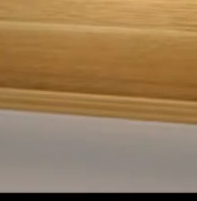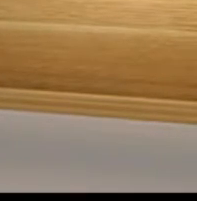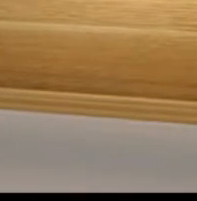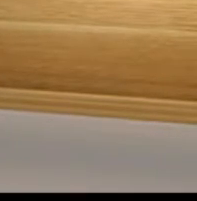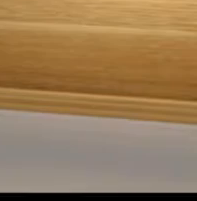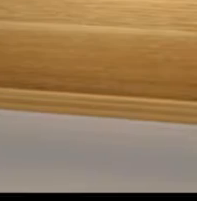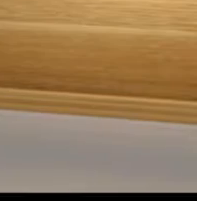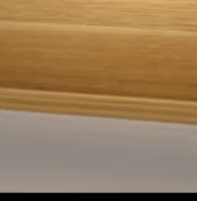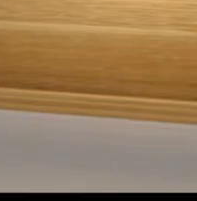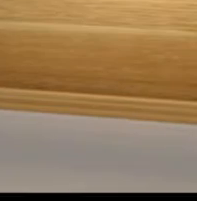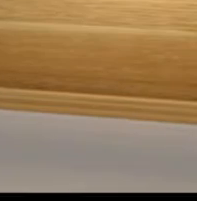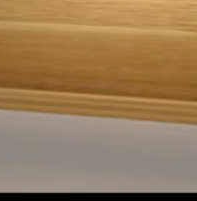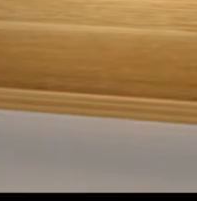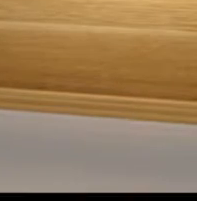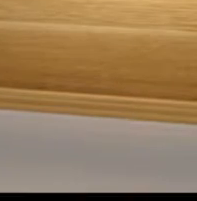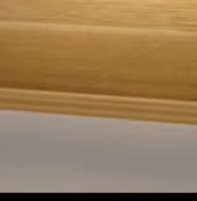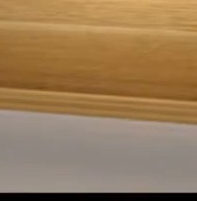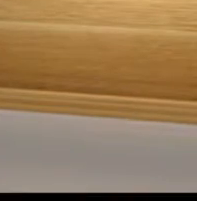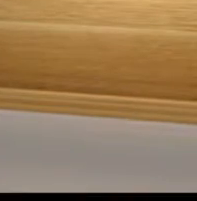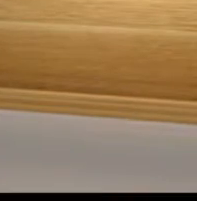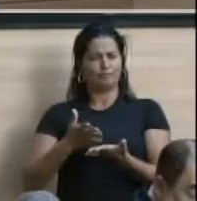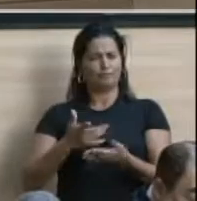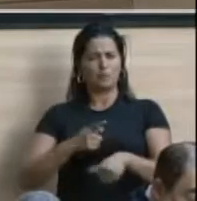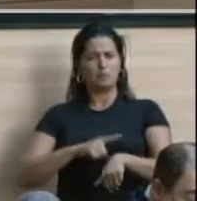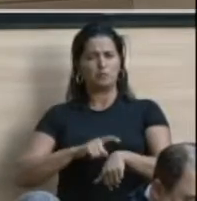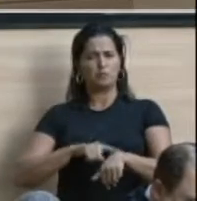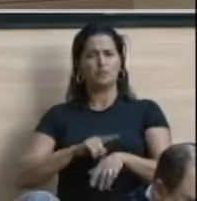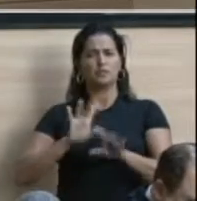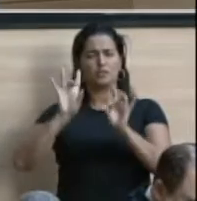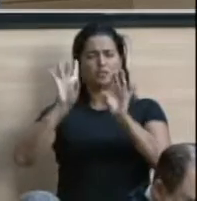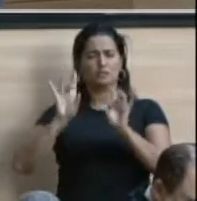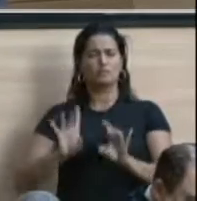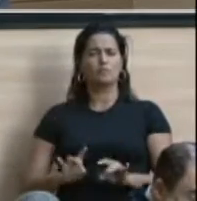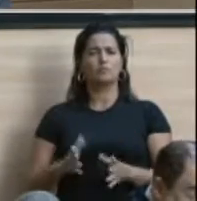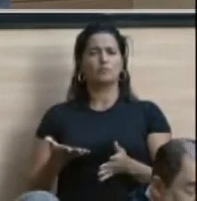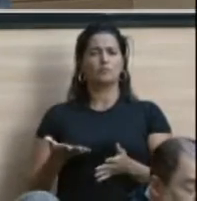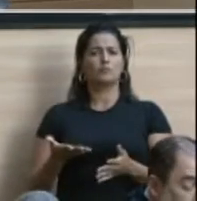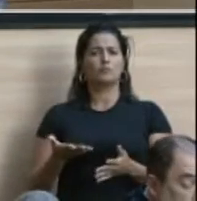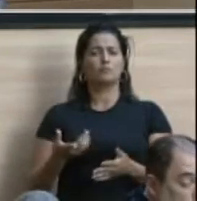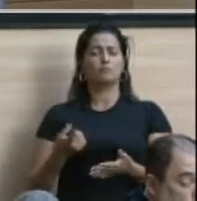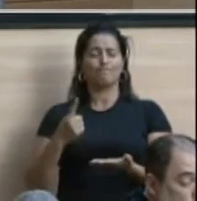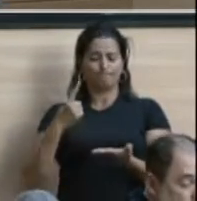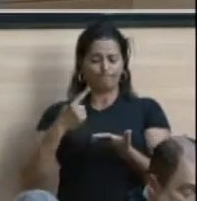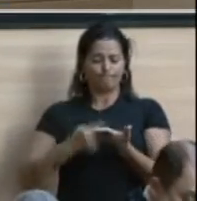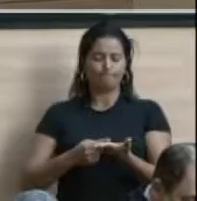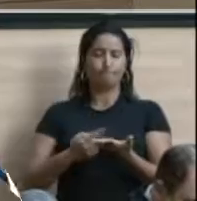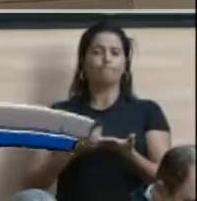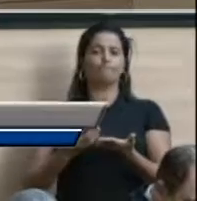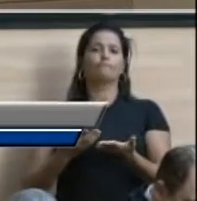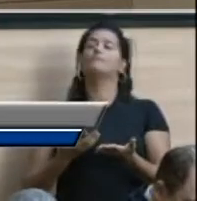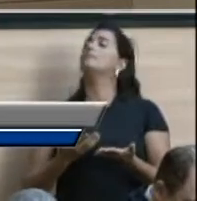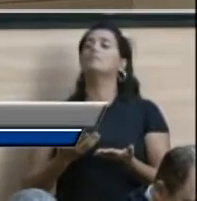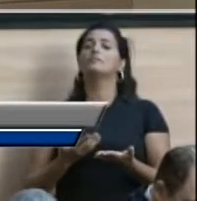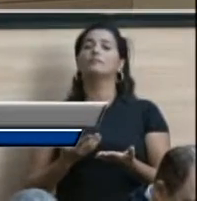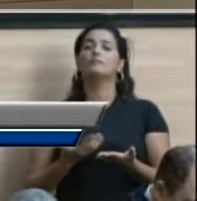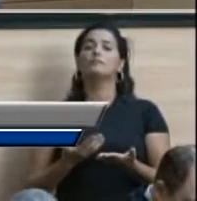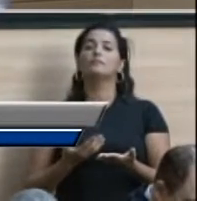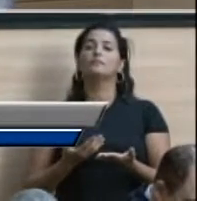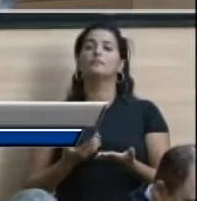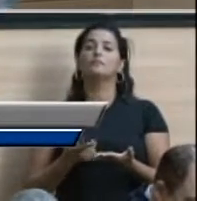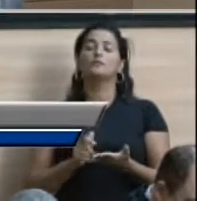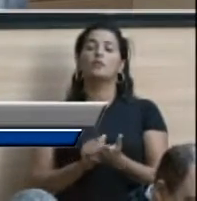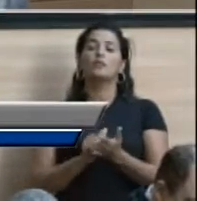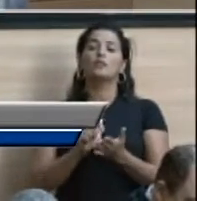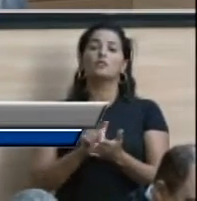200 igrejas participaram do movimento foi essa data já ficou marcado na agenda